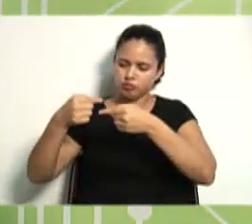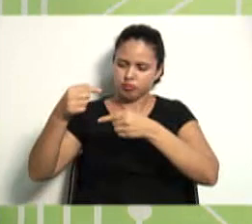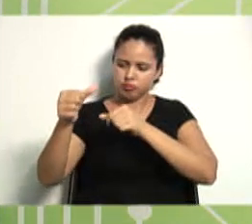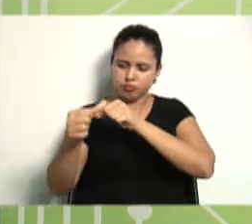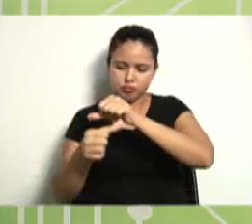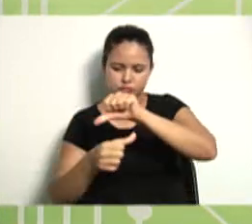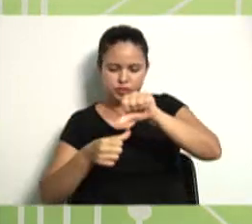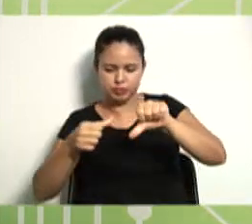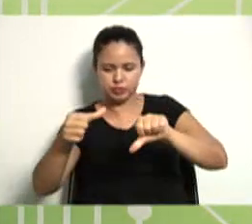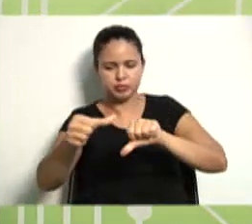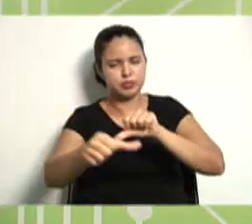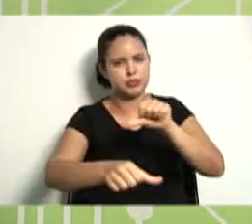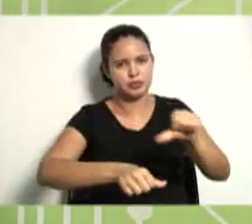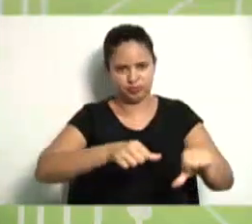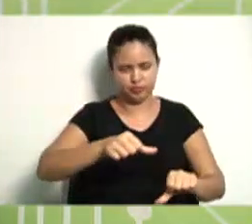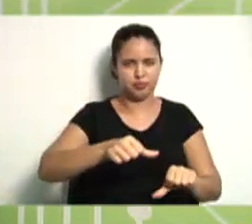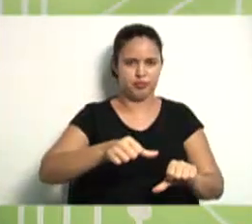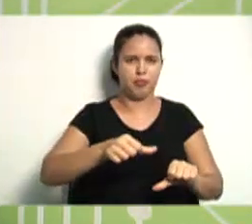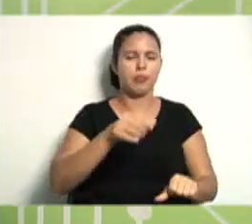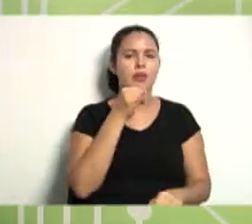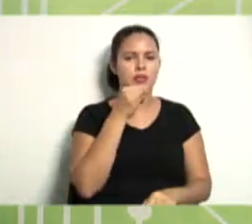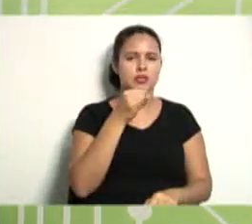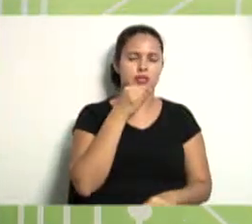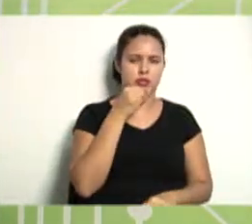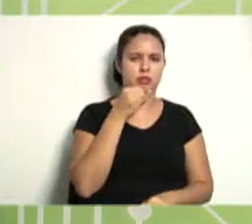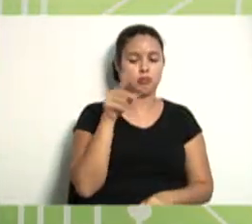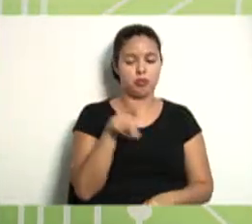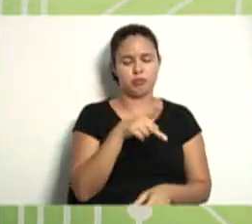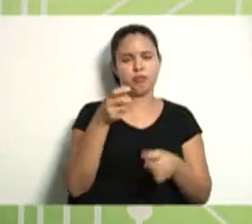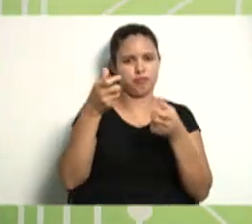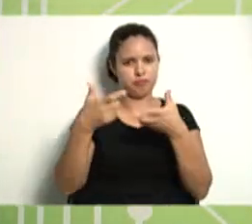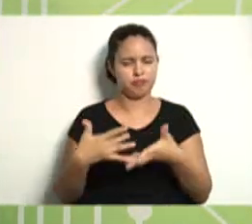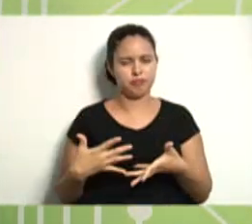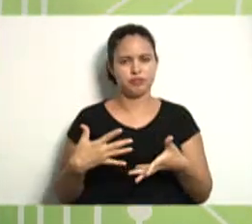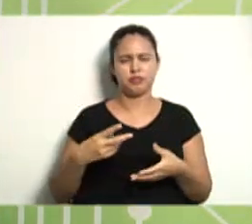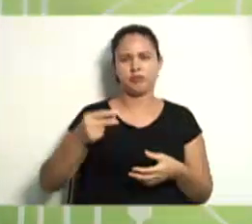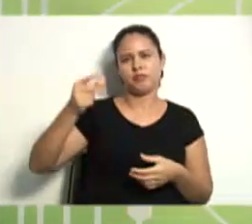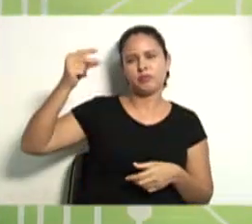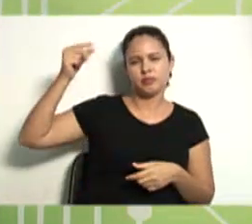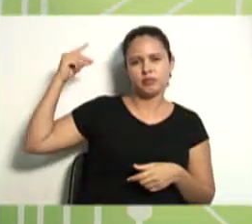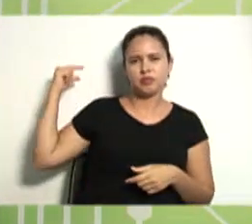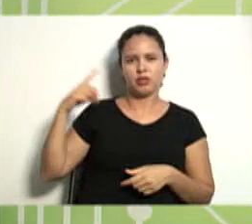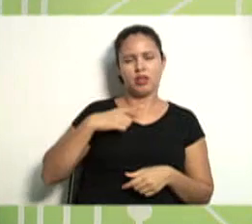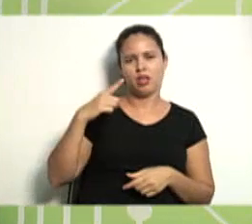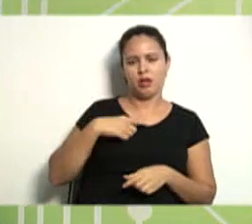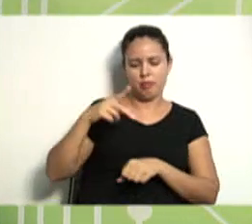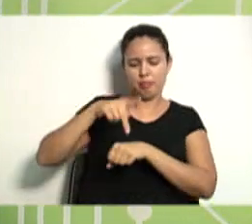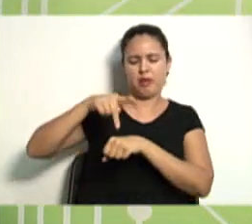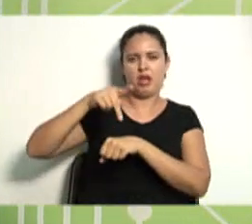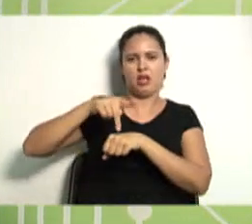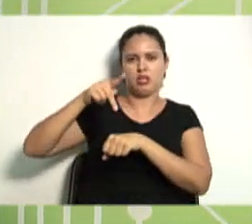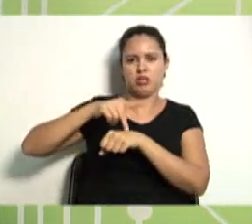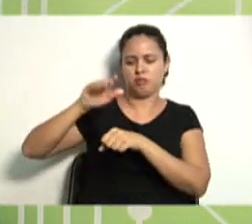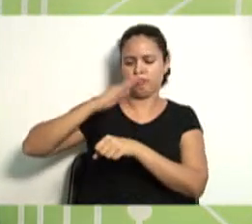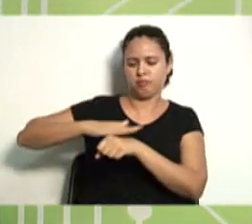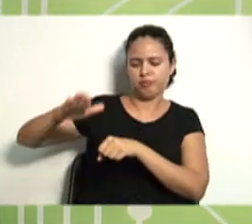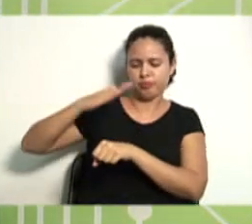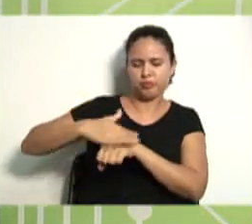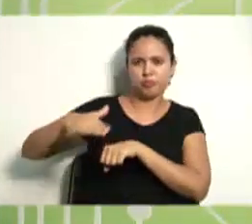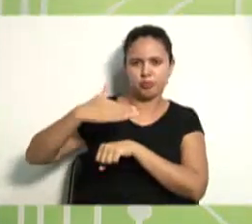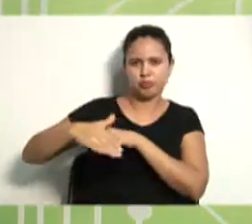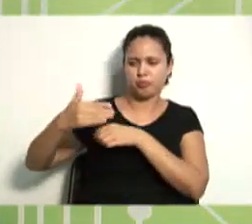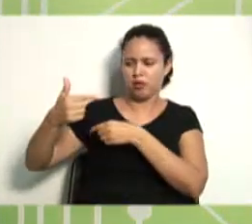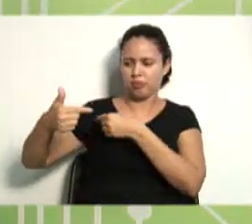lascada, a pedra polida e que isso foi se transformando, ele está falando o quê? Que o trabalho, ele não